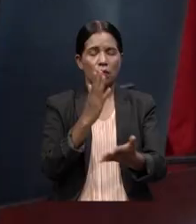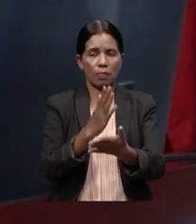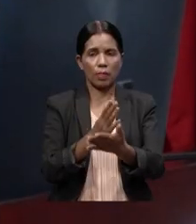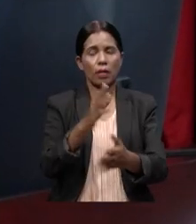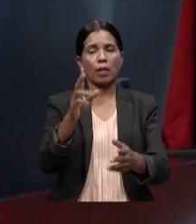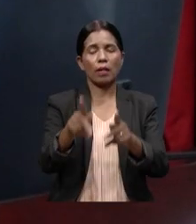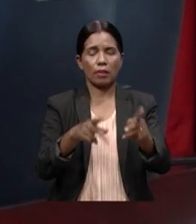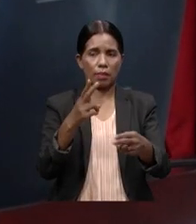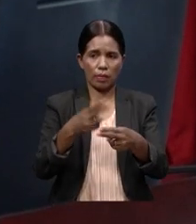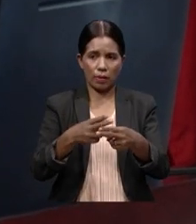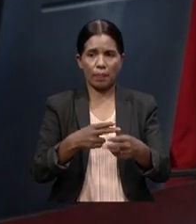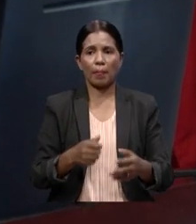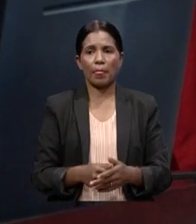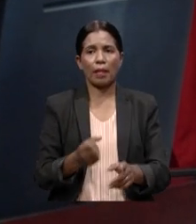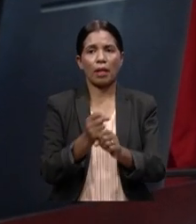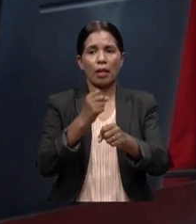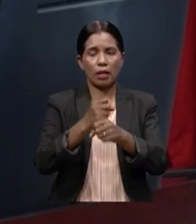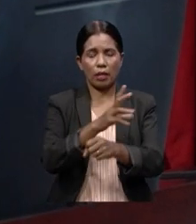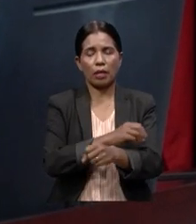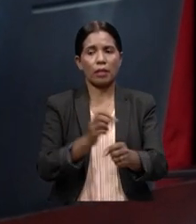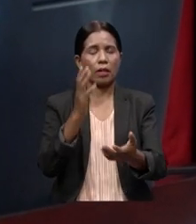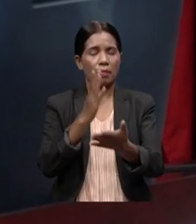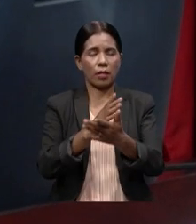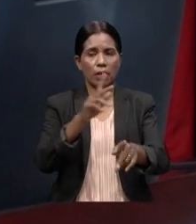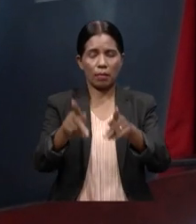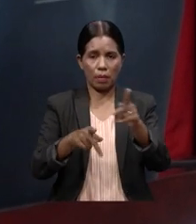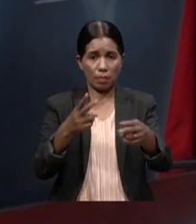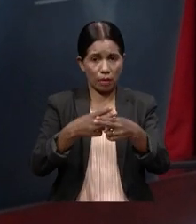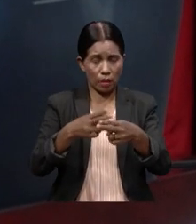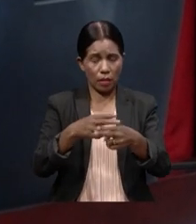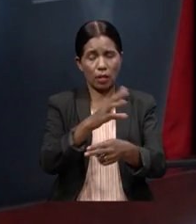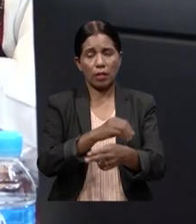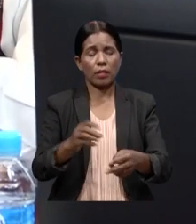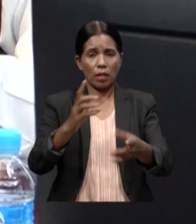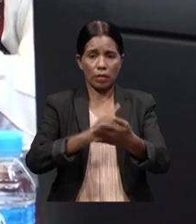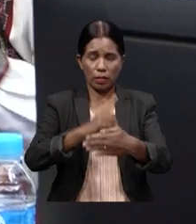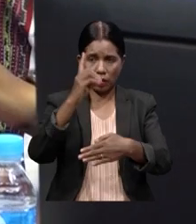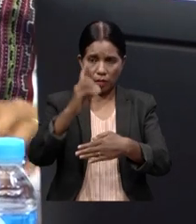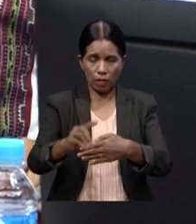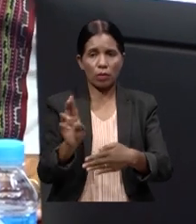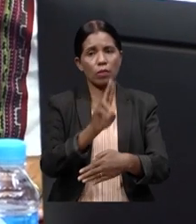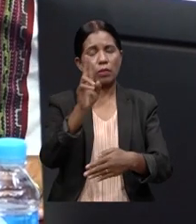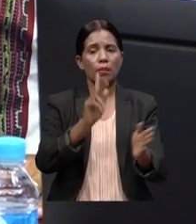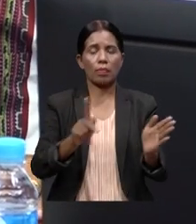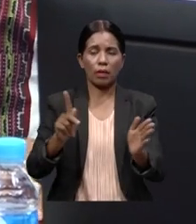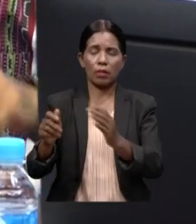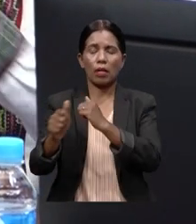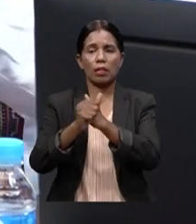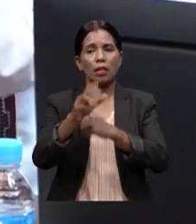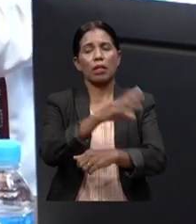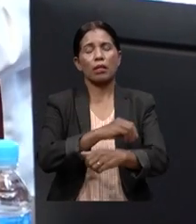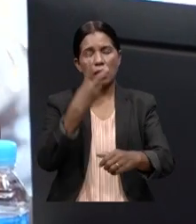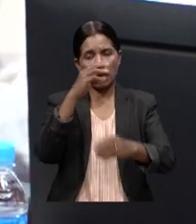kret lei kria unid mison konba Rais bada komol izuta plan nasional konba